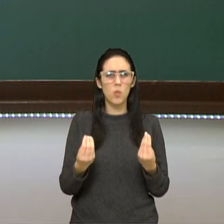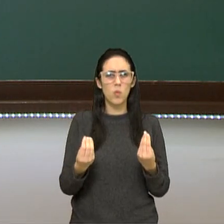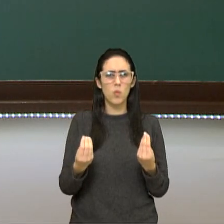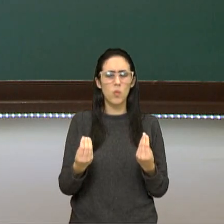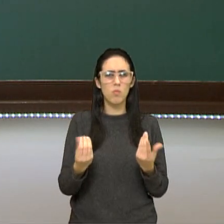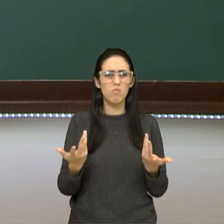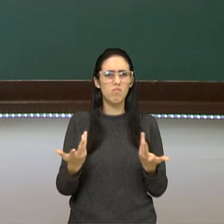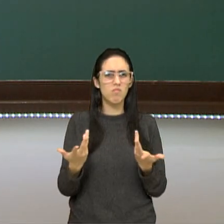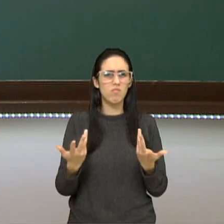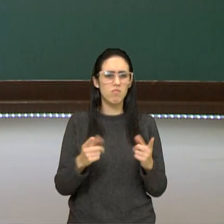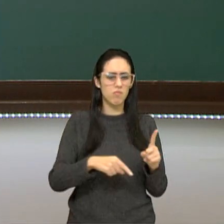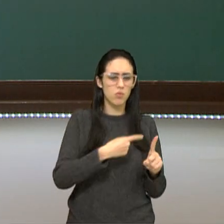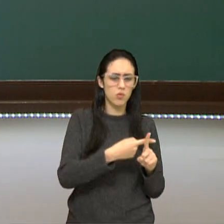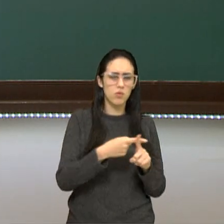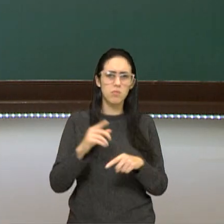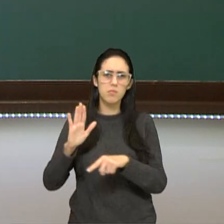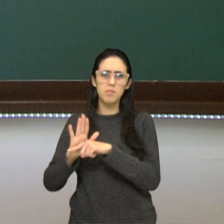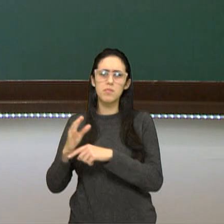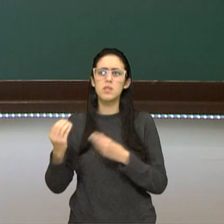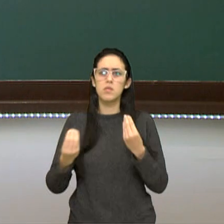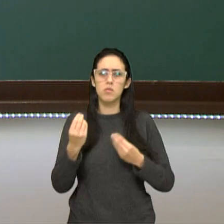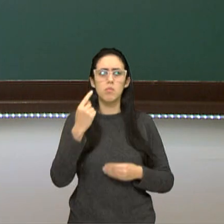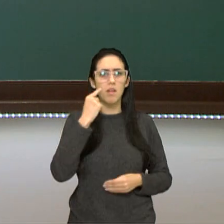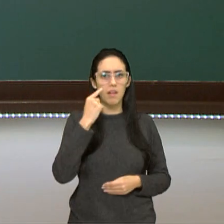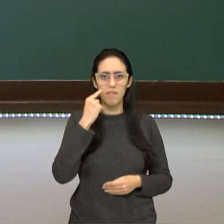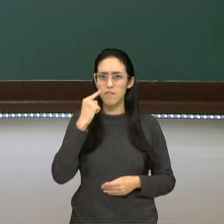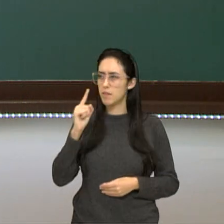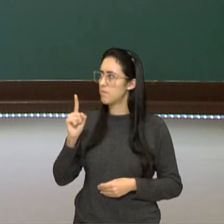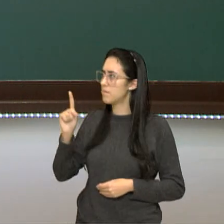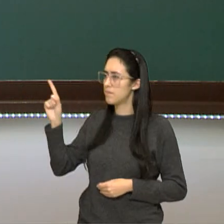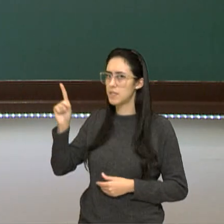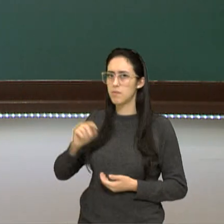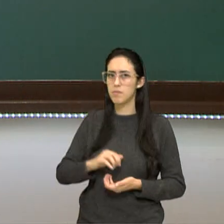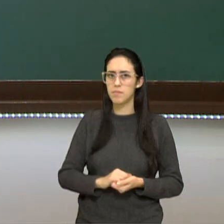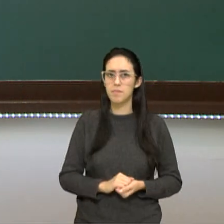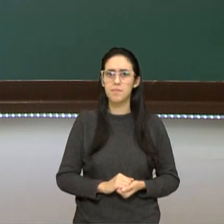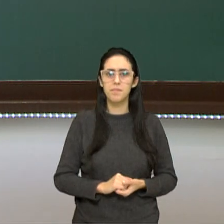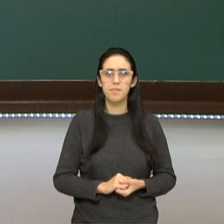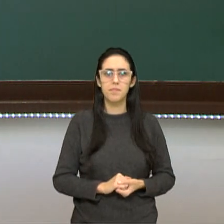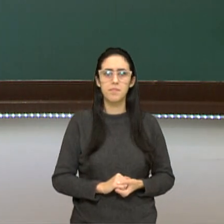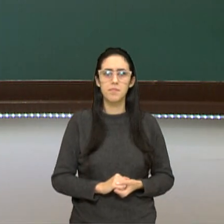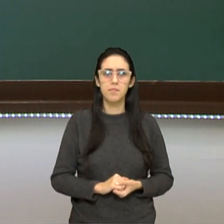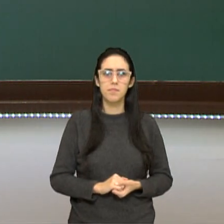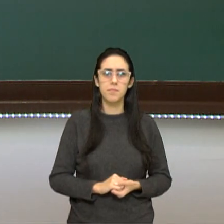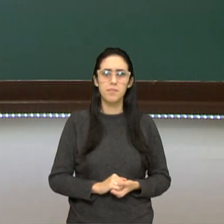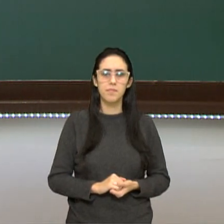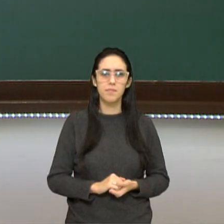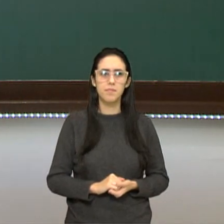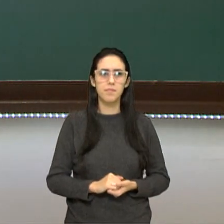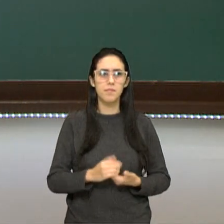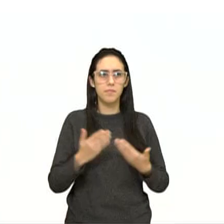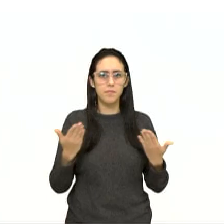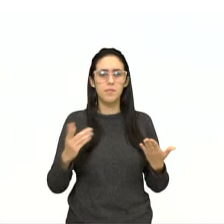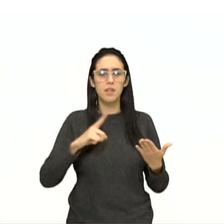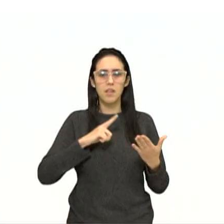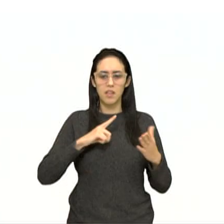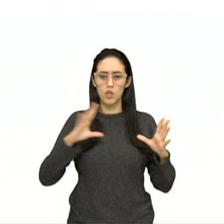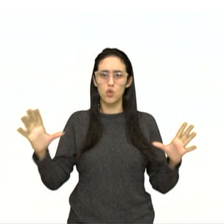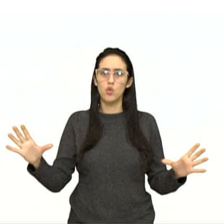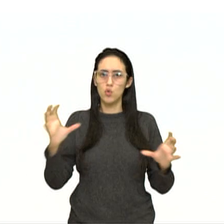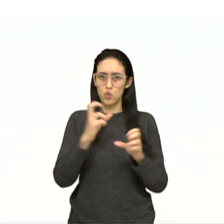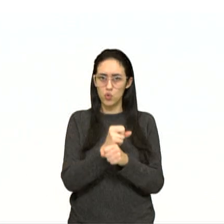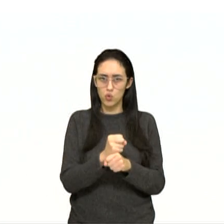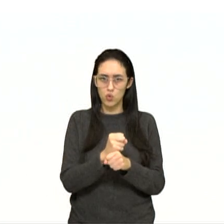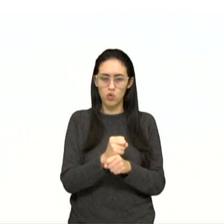sua soma e na sua subtração? Veja como é que pode ficar essa continha armada, tá? Efetuando a soma dos